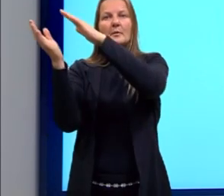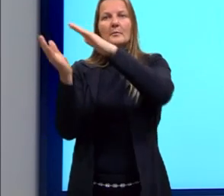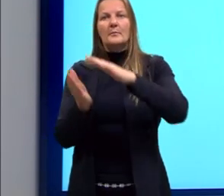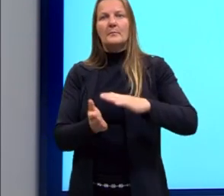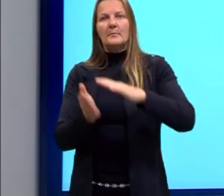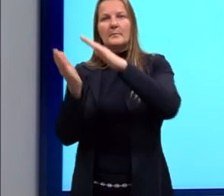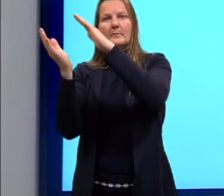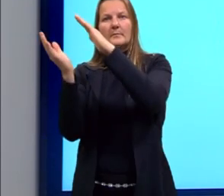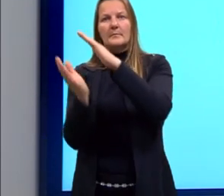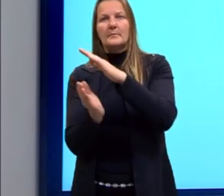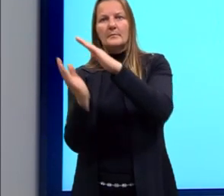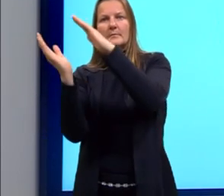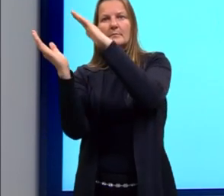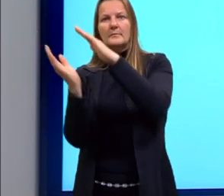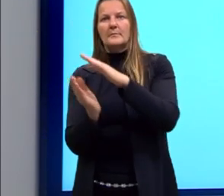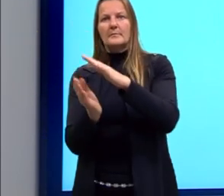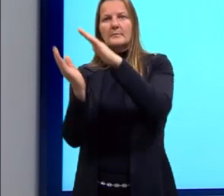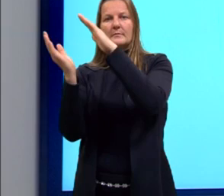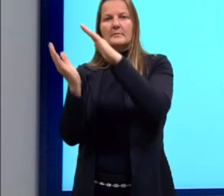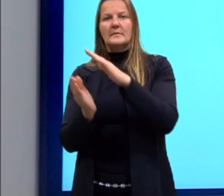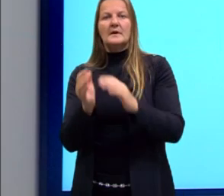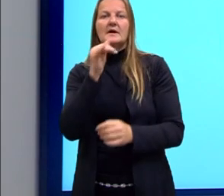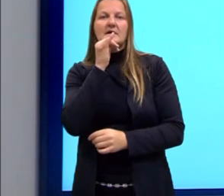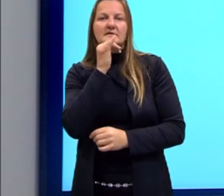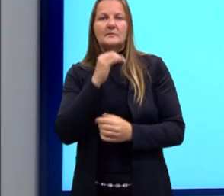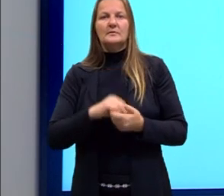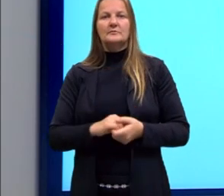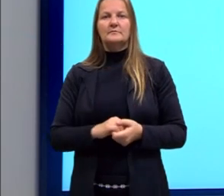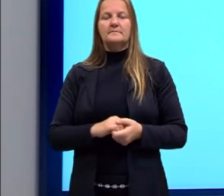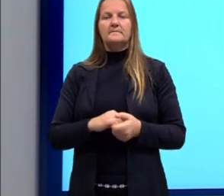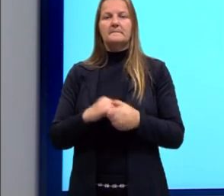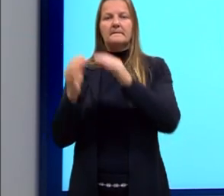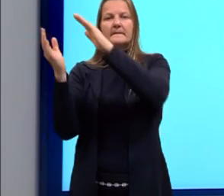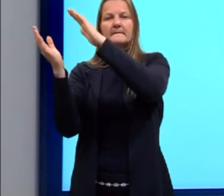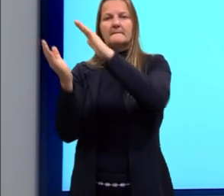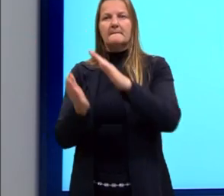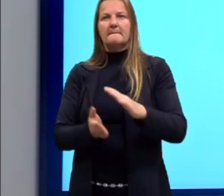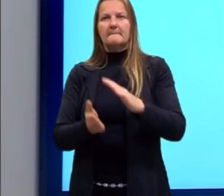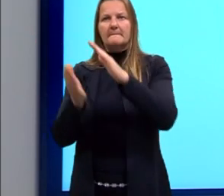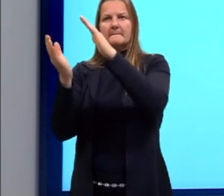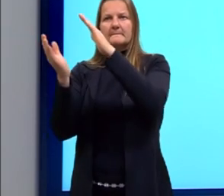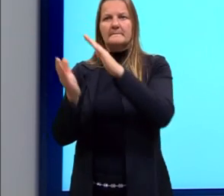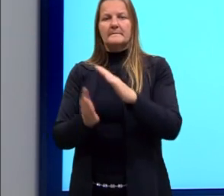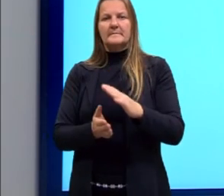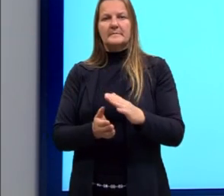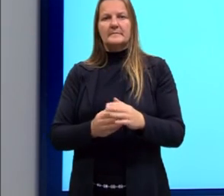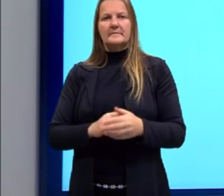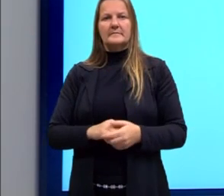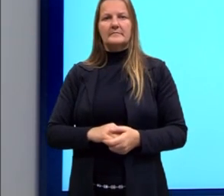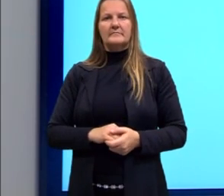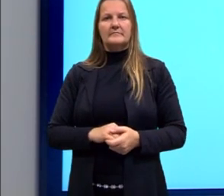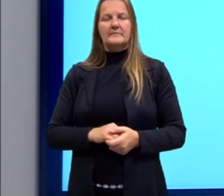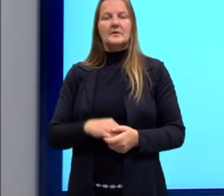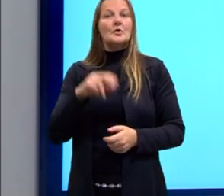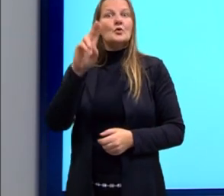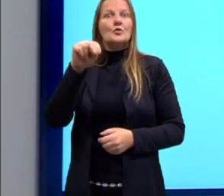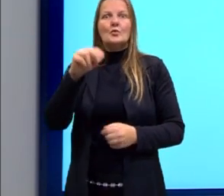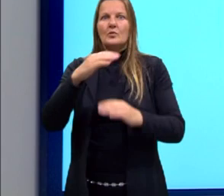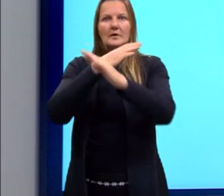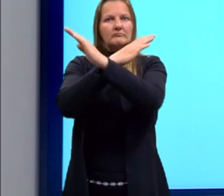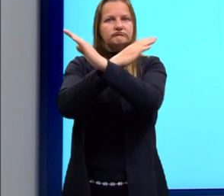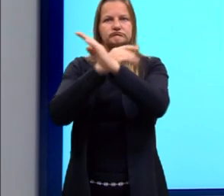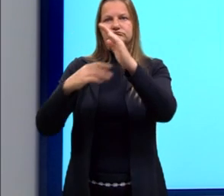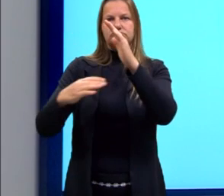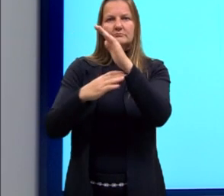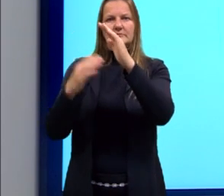paralelas aqui então os exemplos as retas paralelas elas não se cruzam em